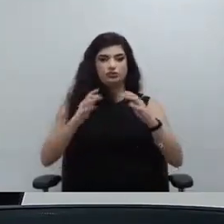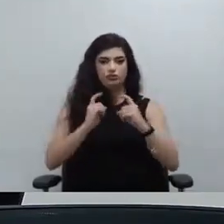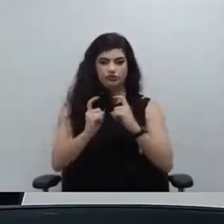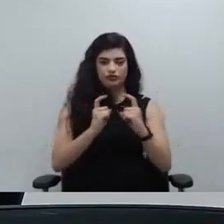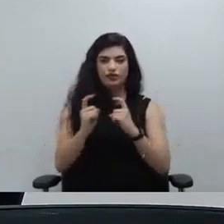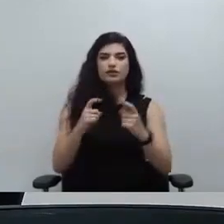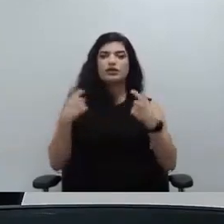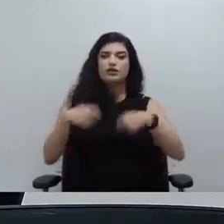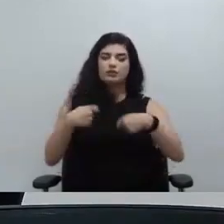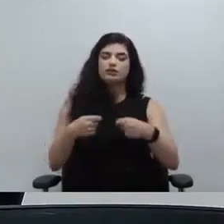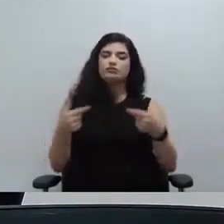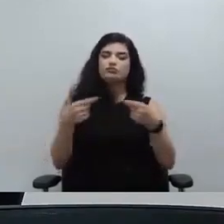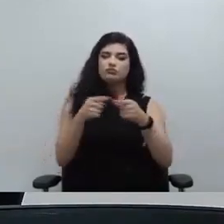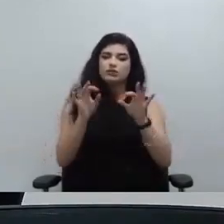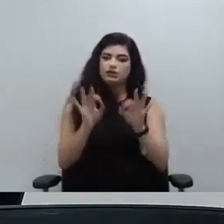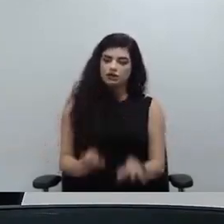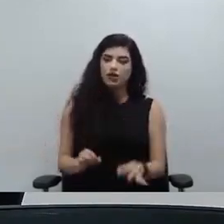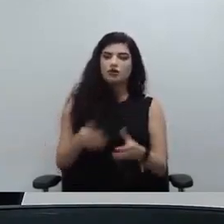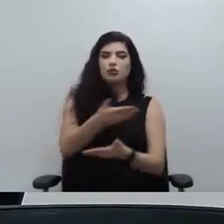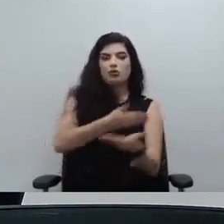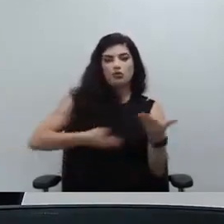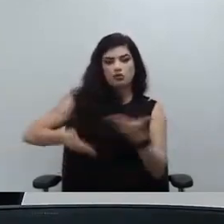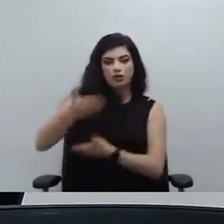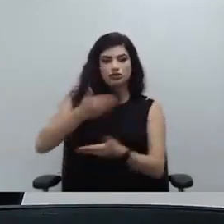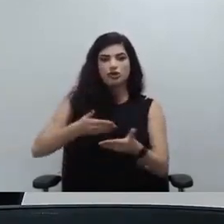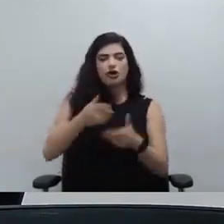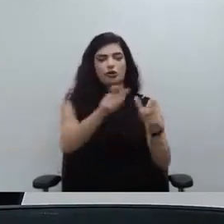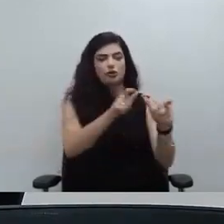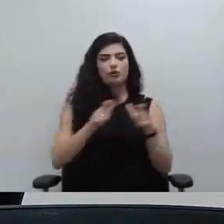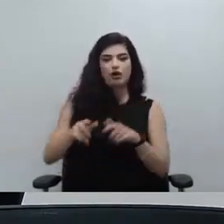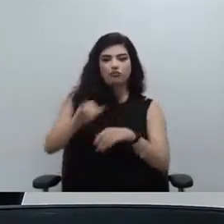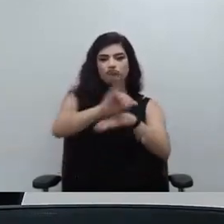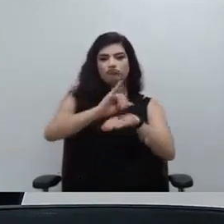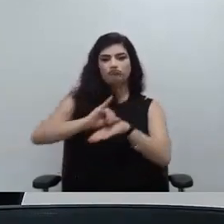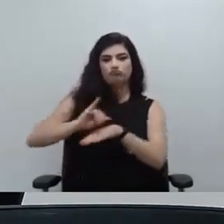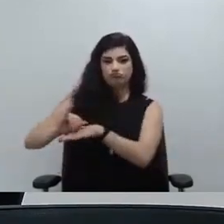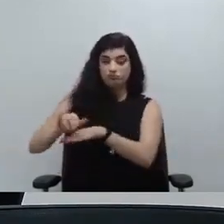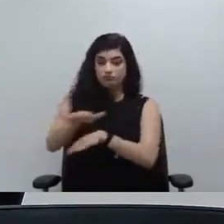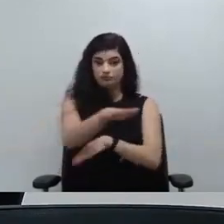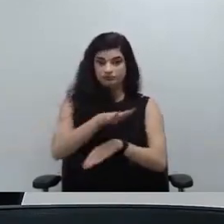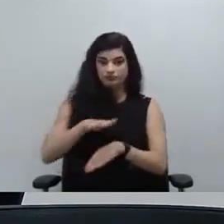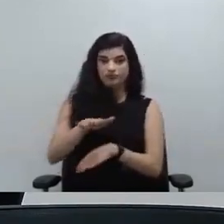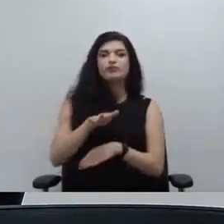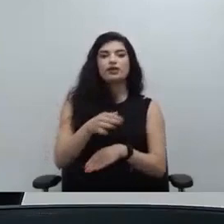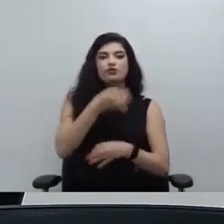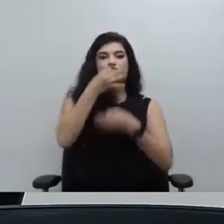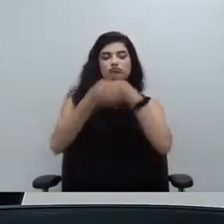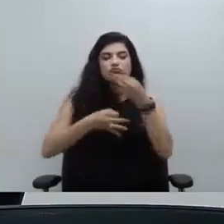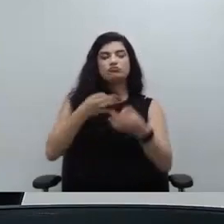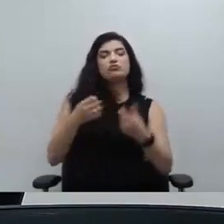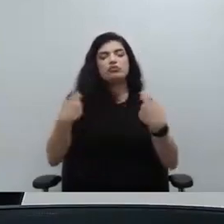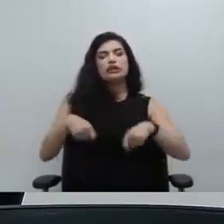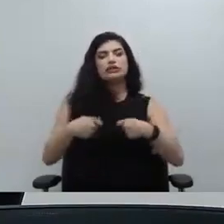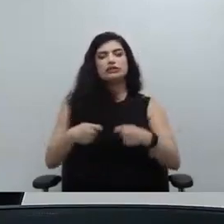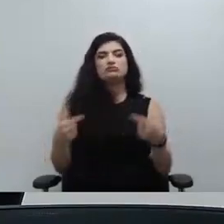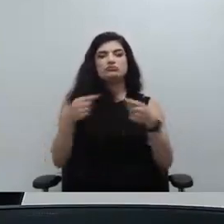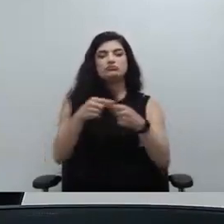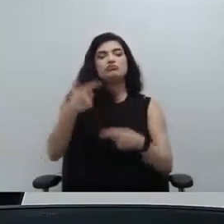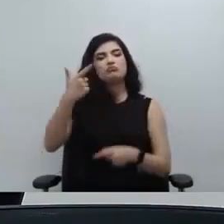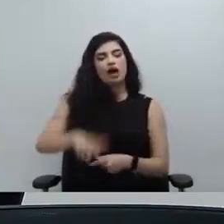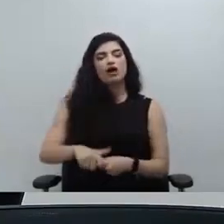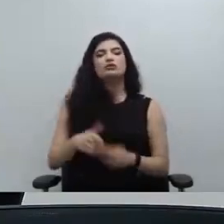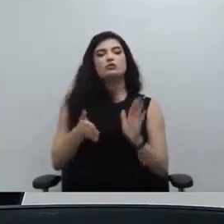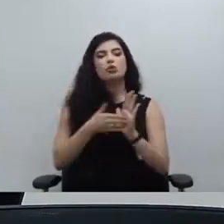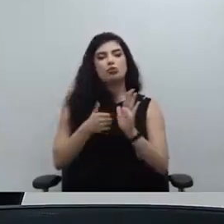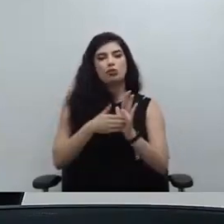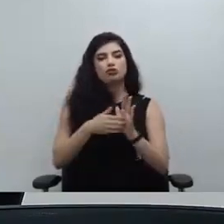seja consolidado e compartilhado com as unidades que compõem a regional. Sugere-se que seja dado mais espaço às propostas